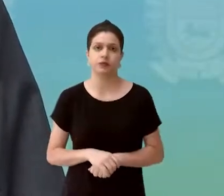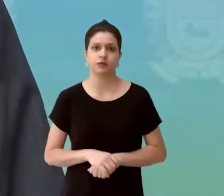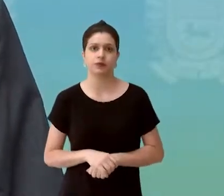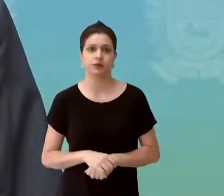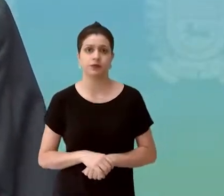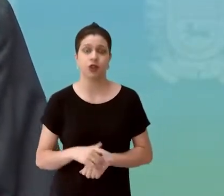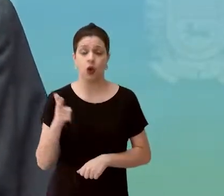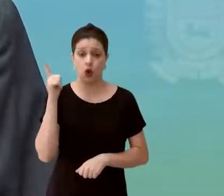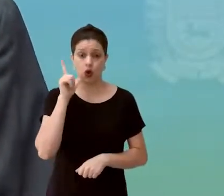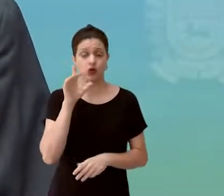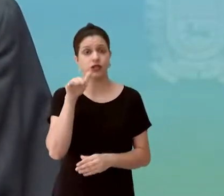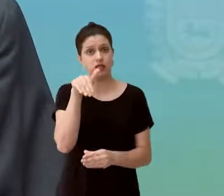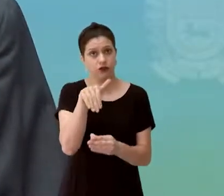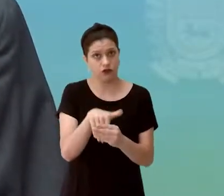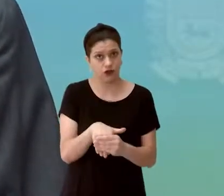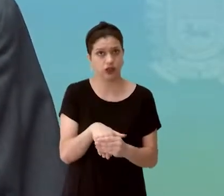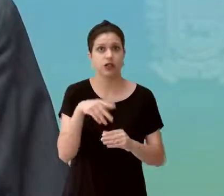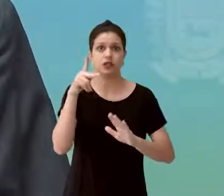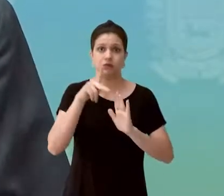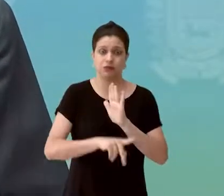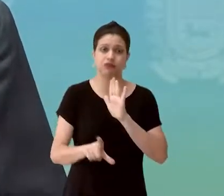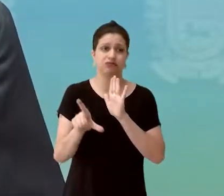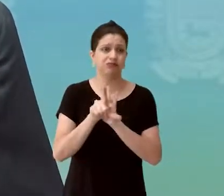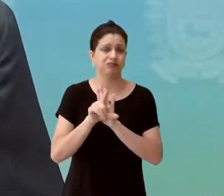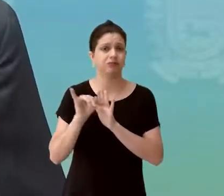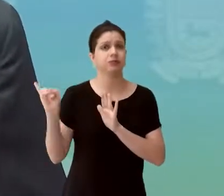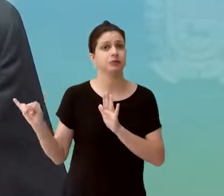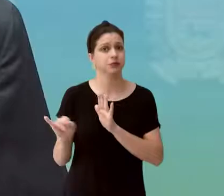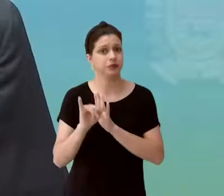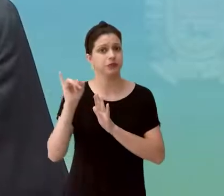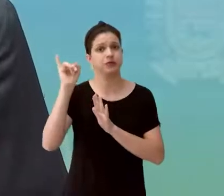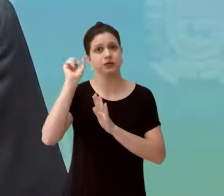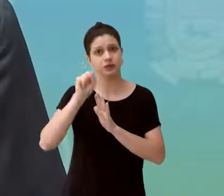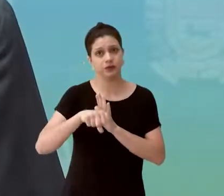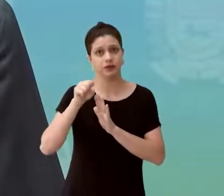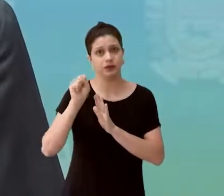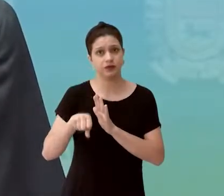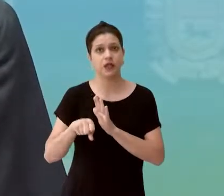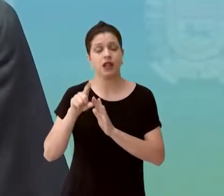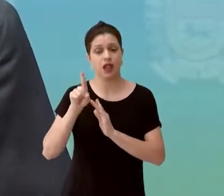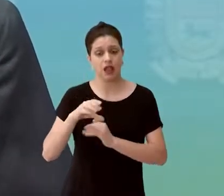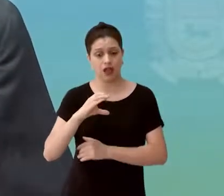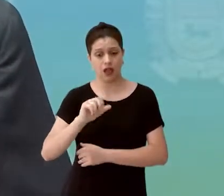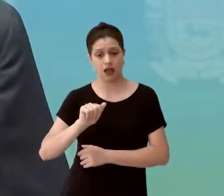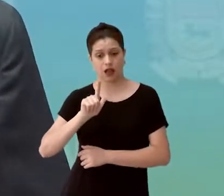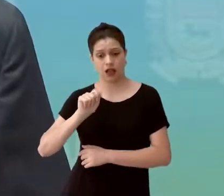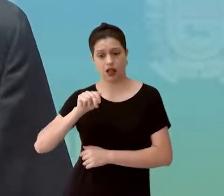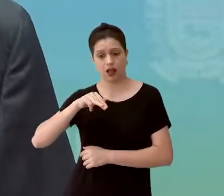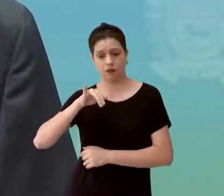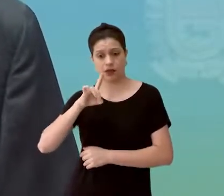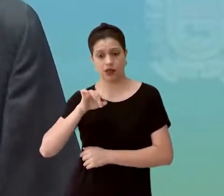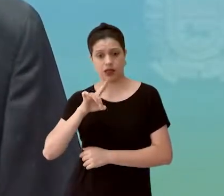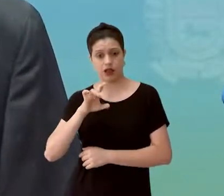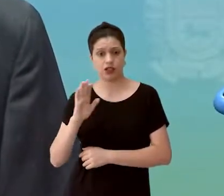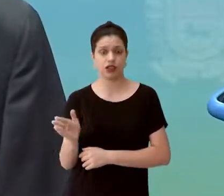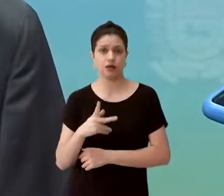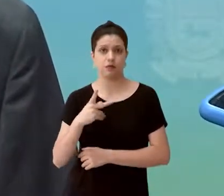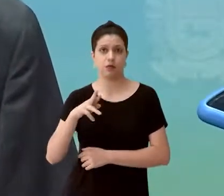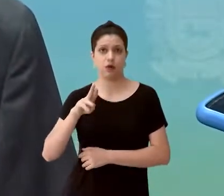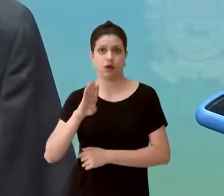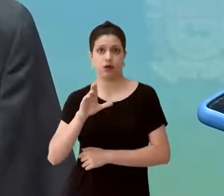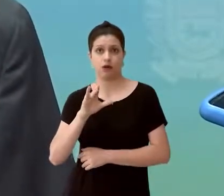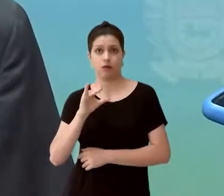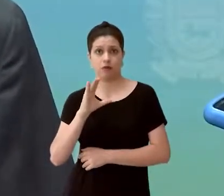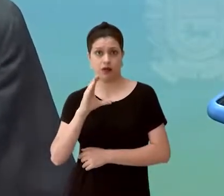especial neste momento, uma sessão que possibilita a votação de um projeto de suma importância que declara